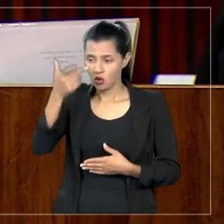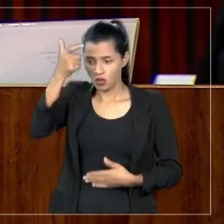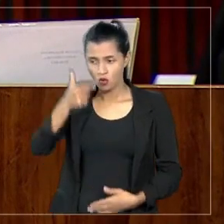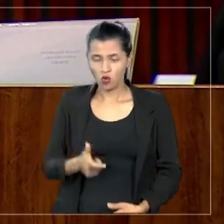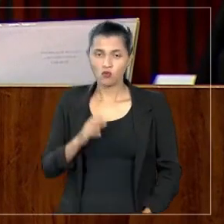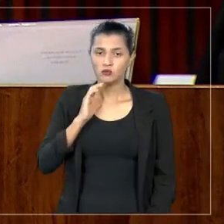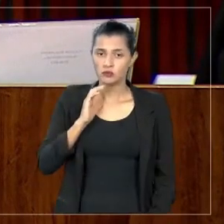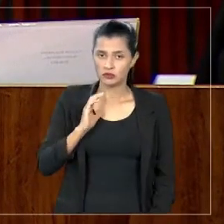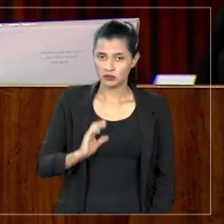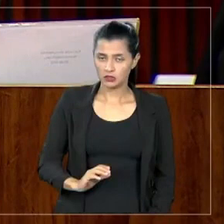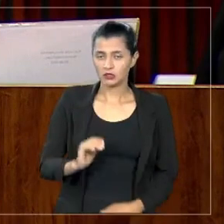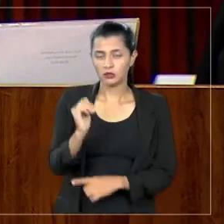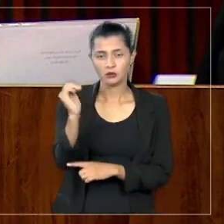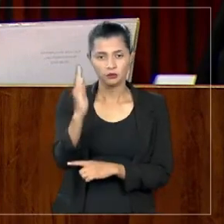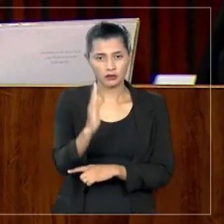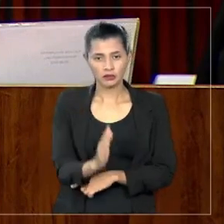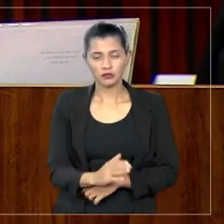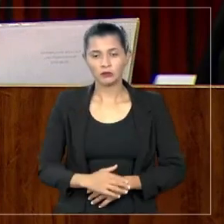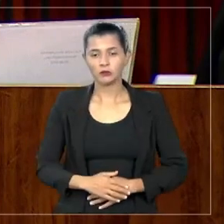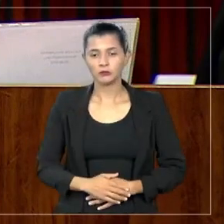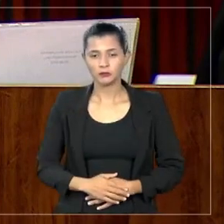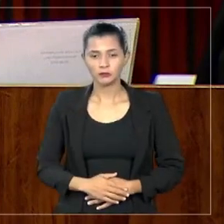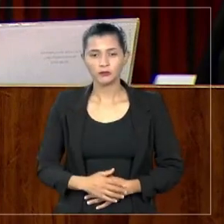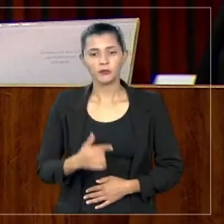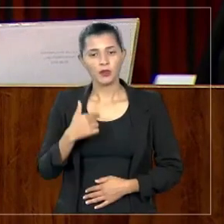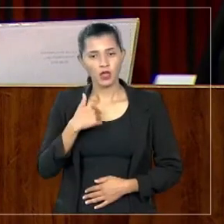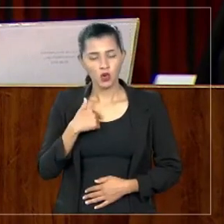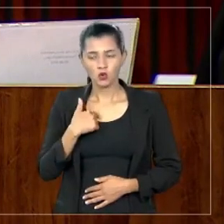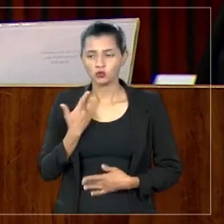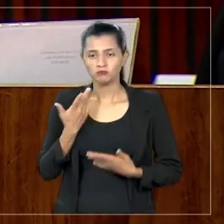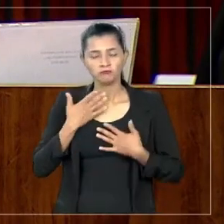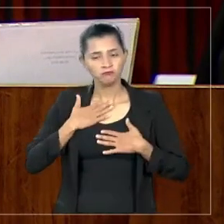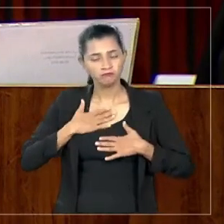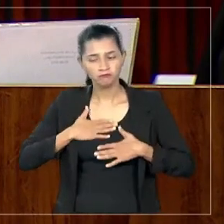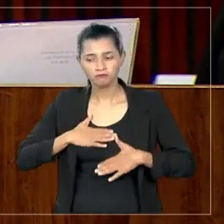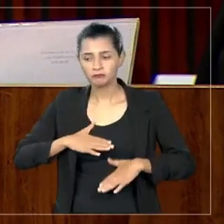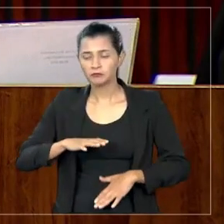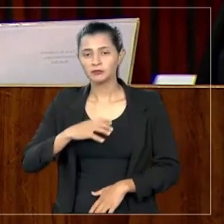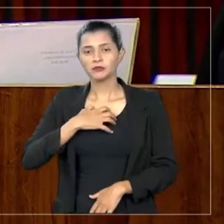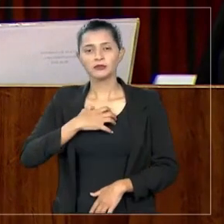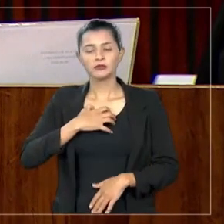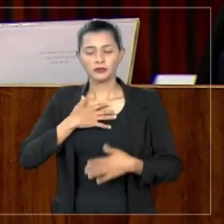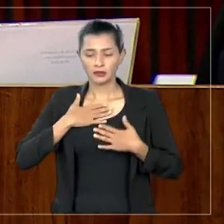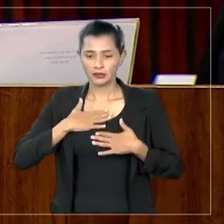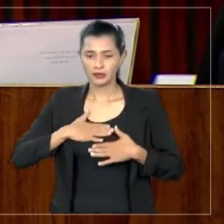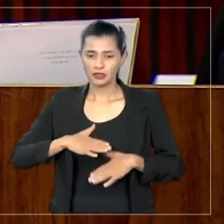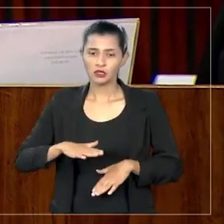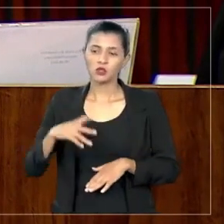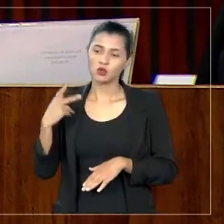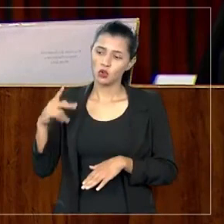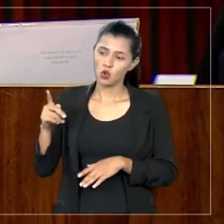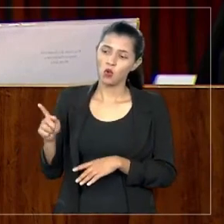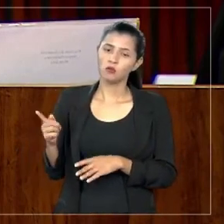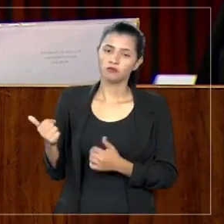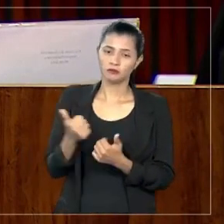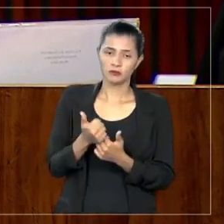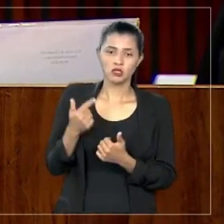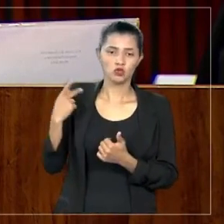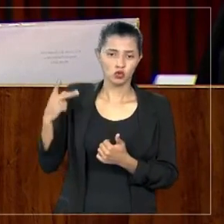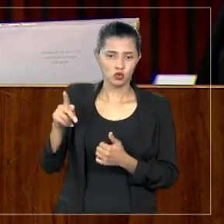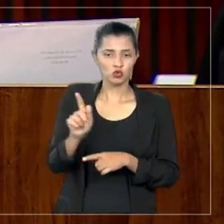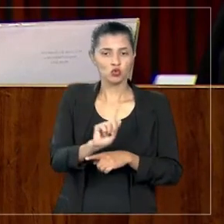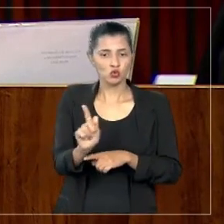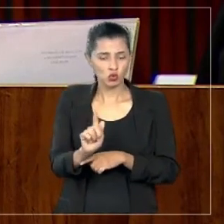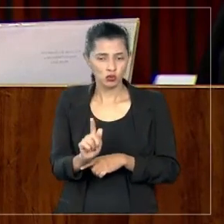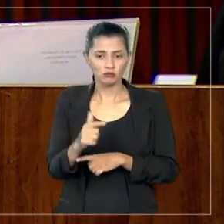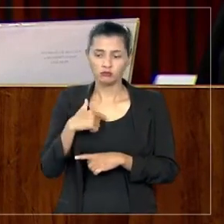brasileiro, eu estou tranquilo com a gestão de Vossa Excelência.